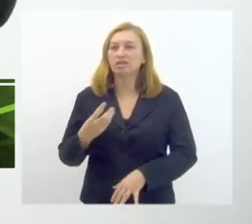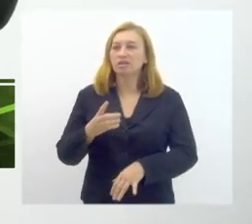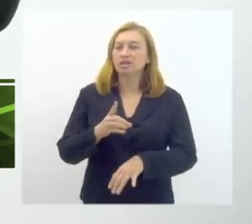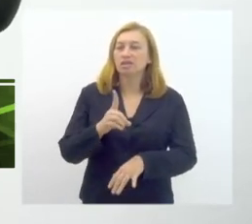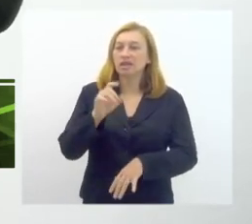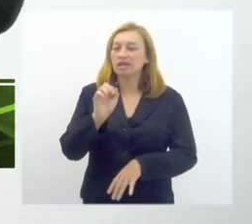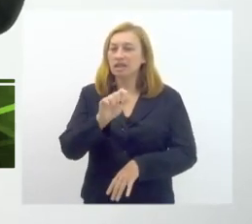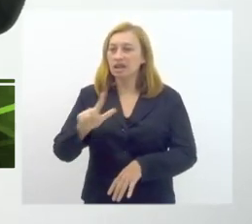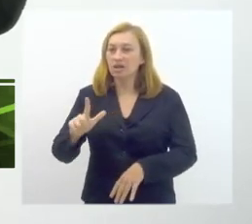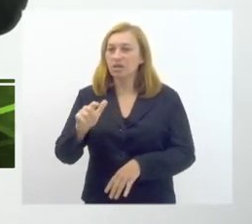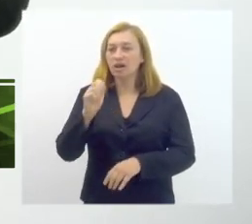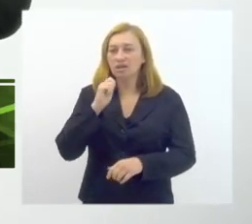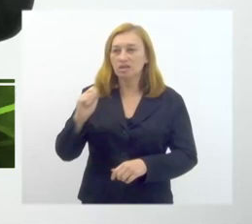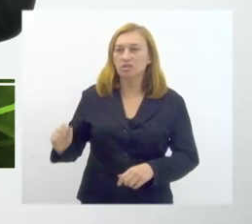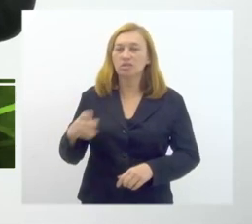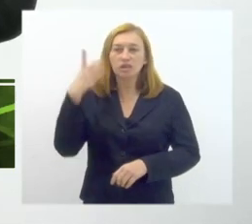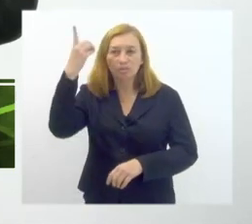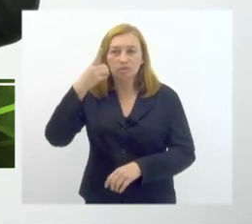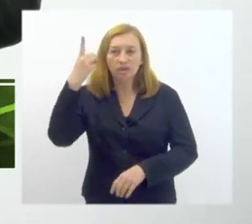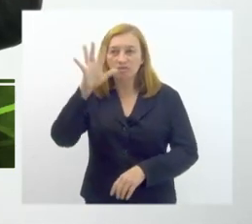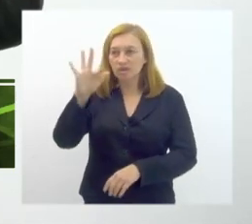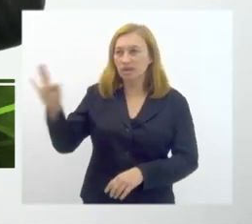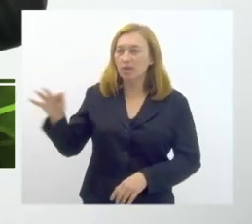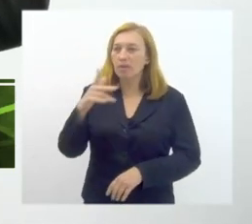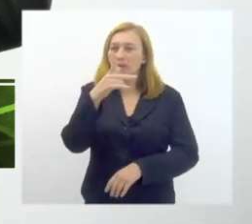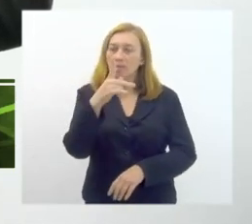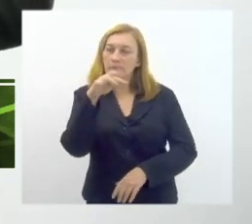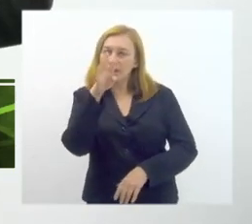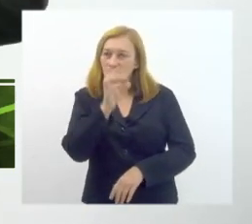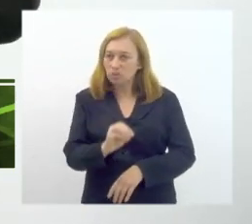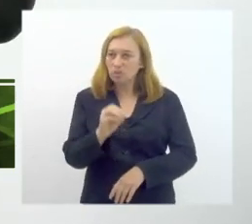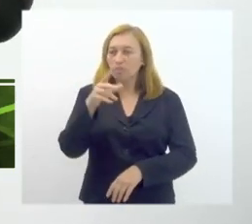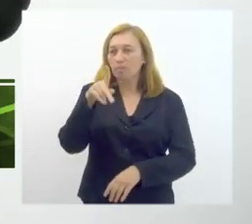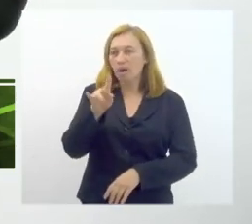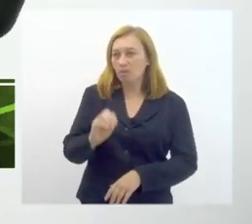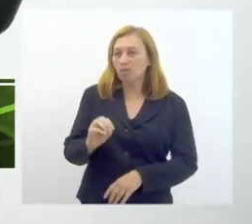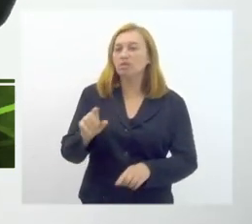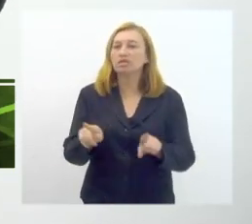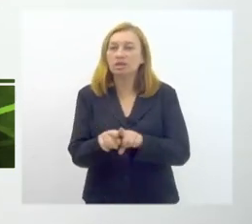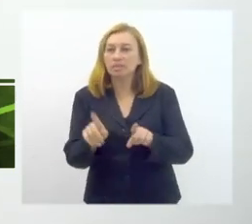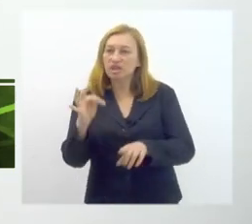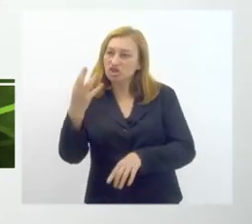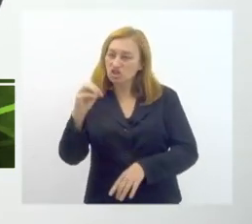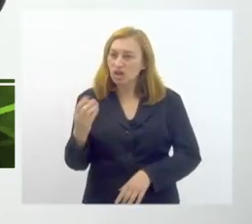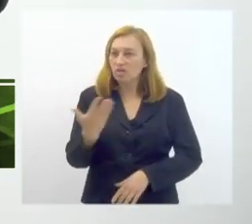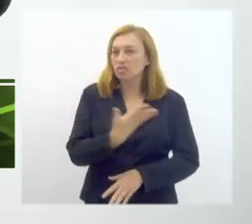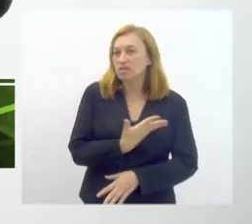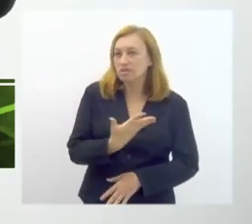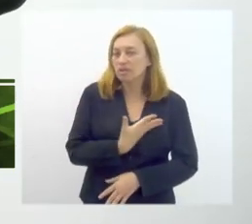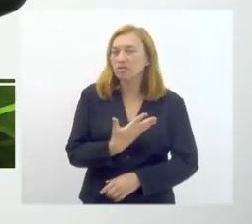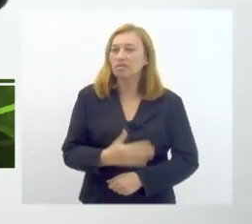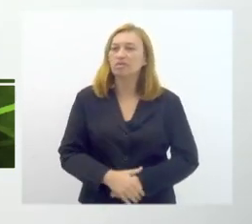Danielzinho, assessor do deputado federal Pedro Paulo, está aí presente, ao Tiago Silva, nosso companheiro.